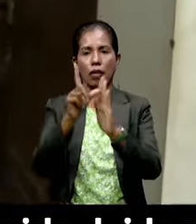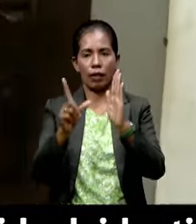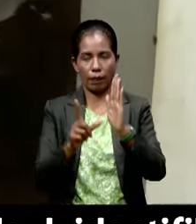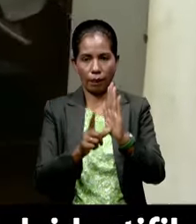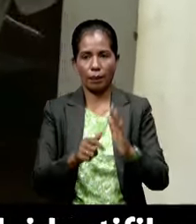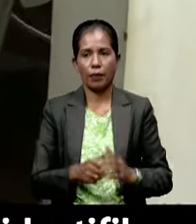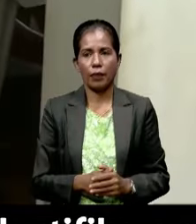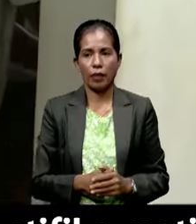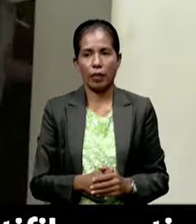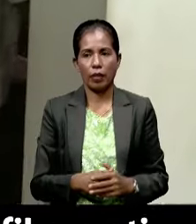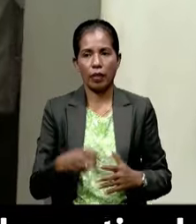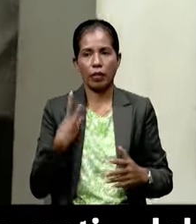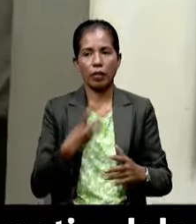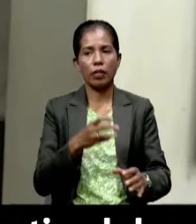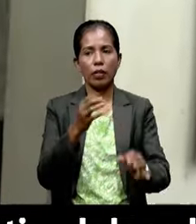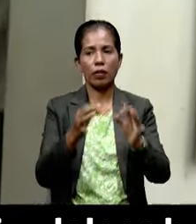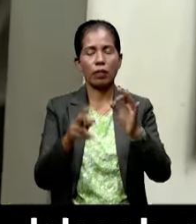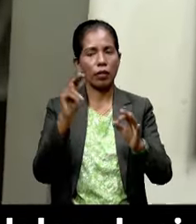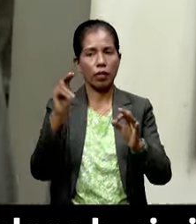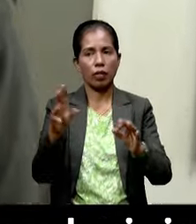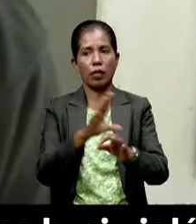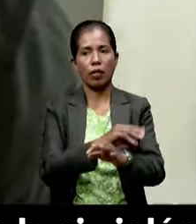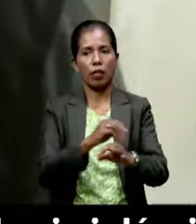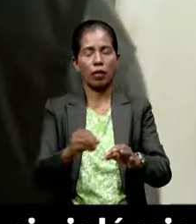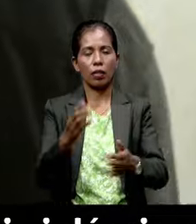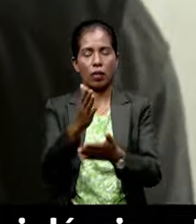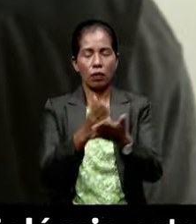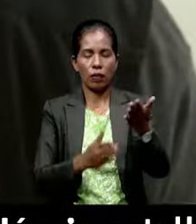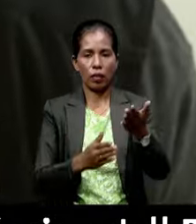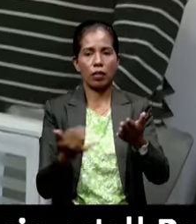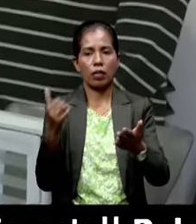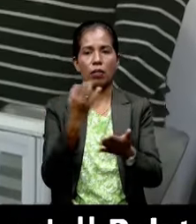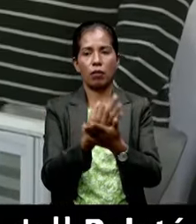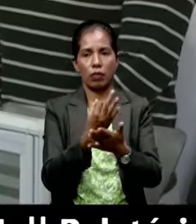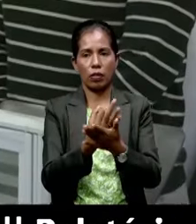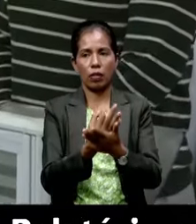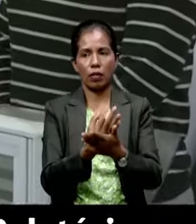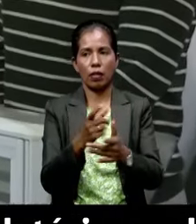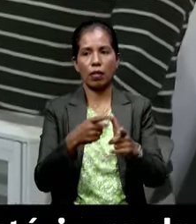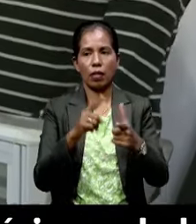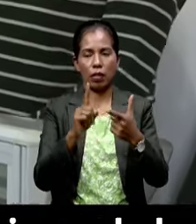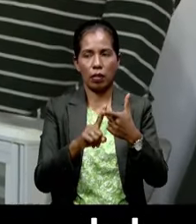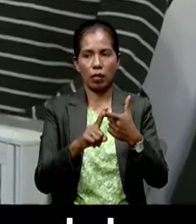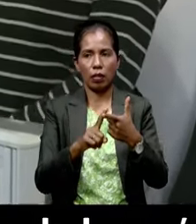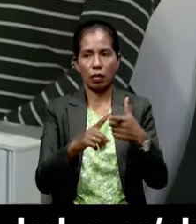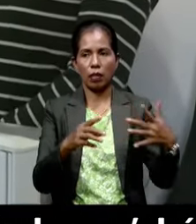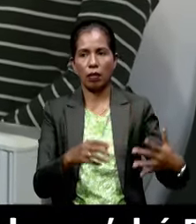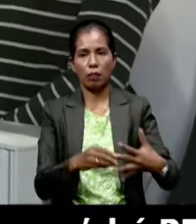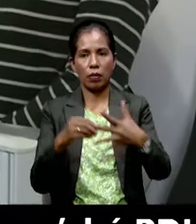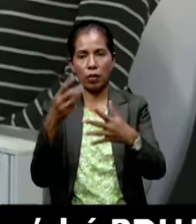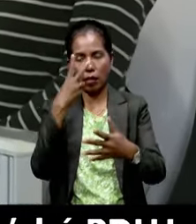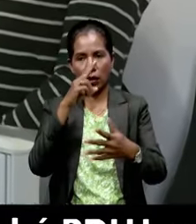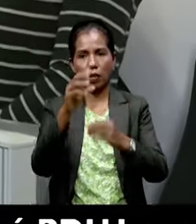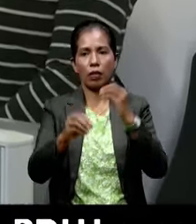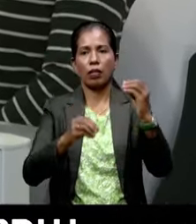tuirle ne ata se karignia atrasa bebe kita kuati asirnya osan no liliu ba abale sang desempenyo